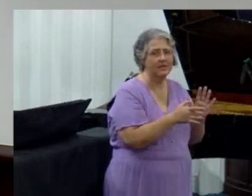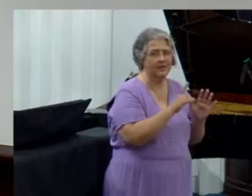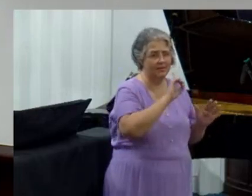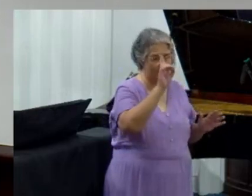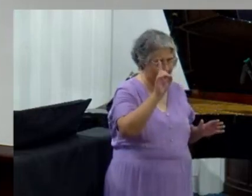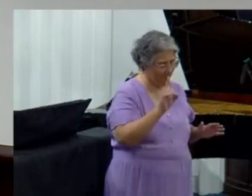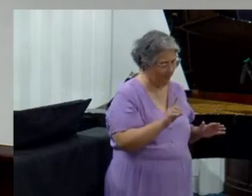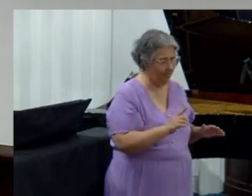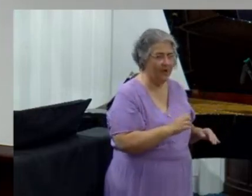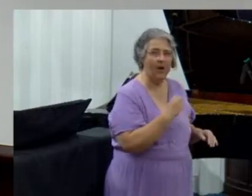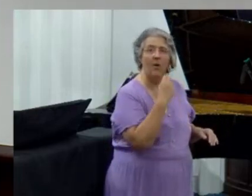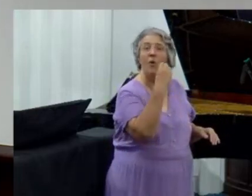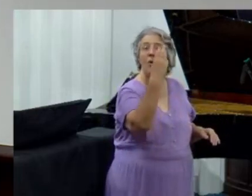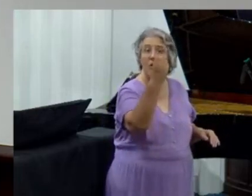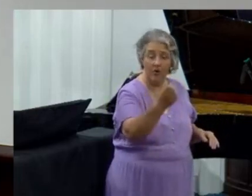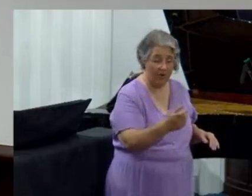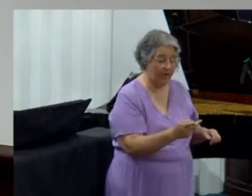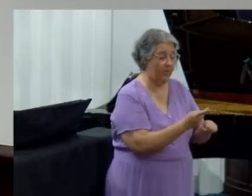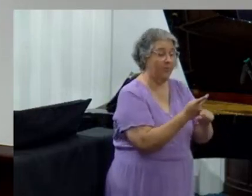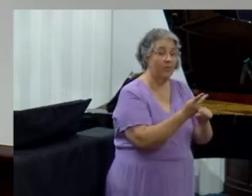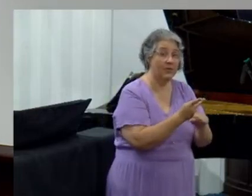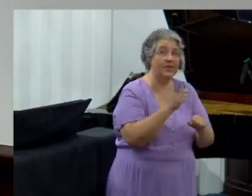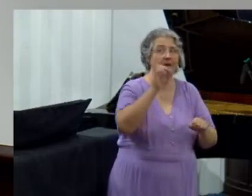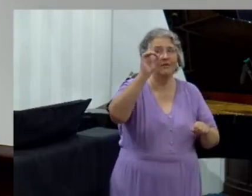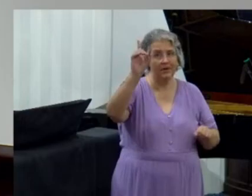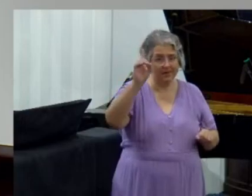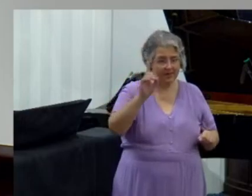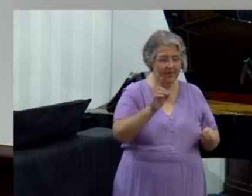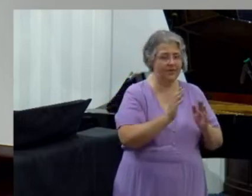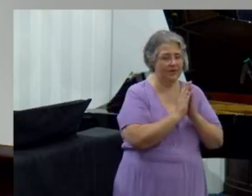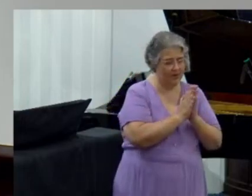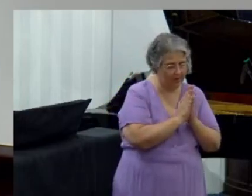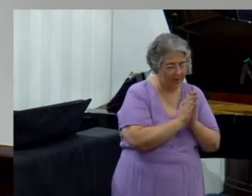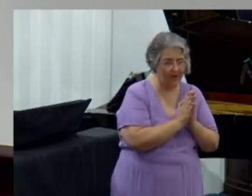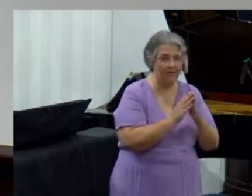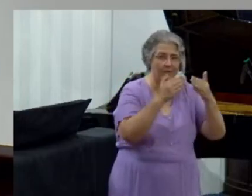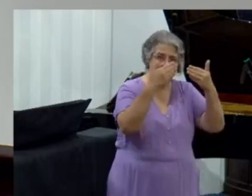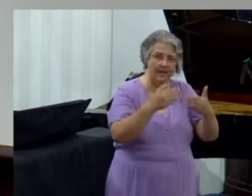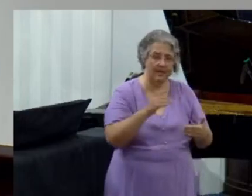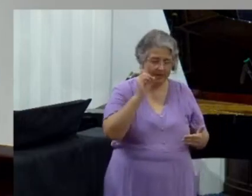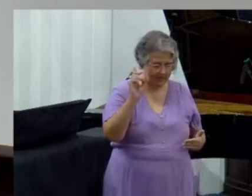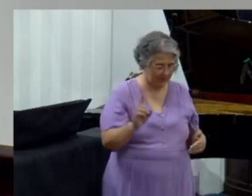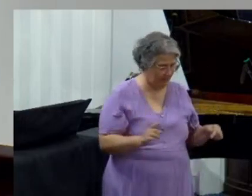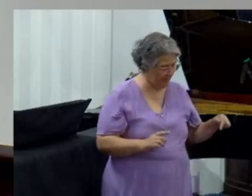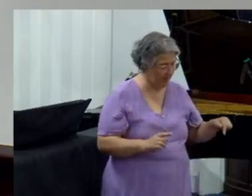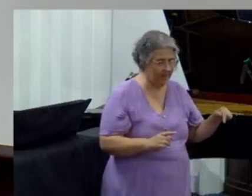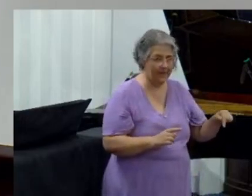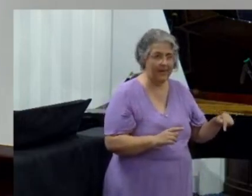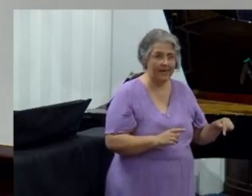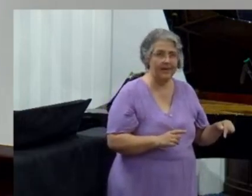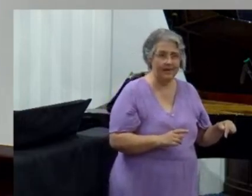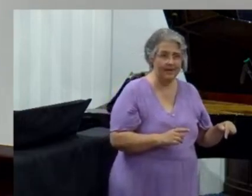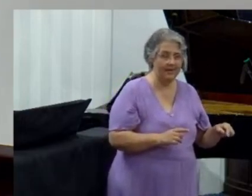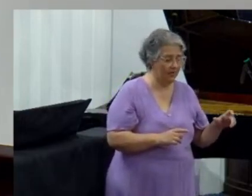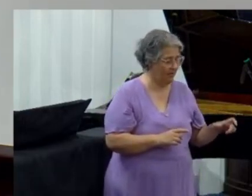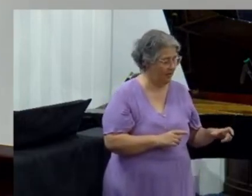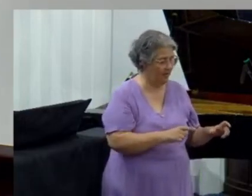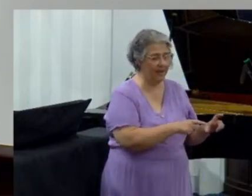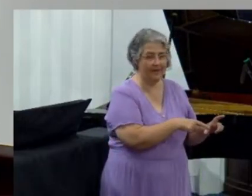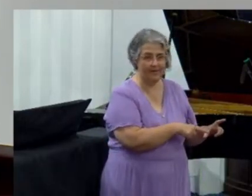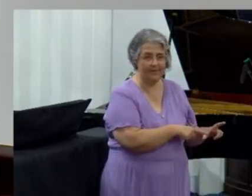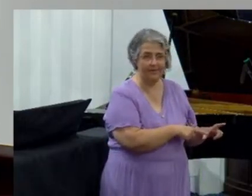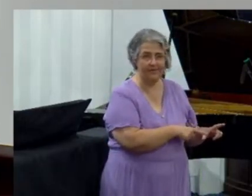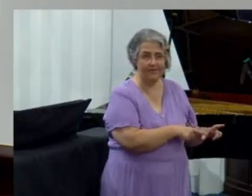também buscarem ao Senhor no templo, entregarem as suas orações diante de Deus, é para eles estarem ali. Mas